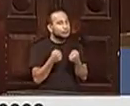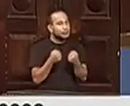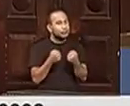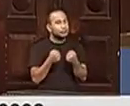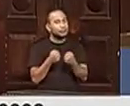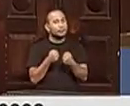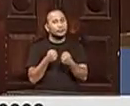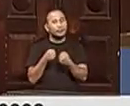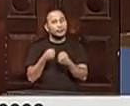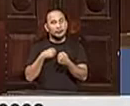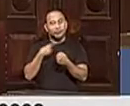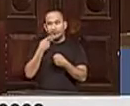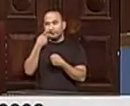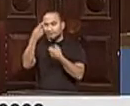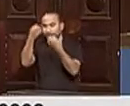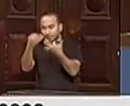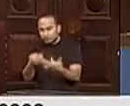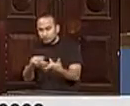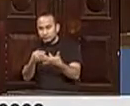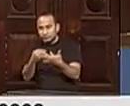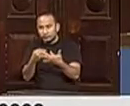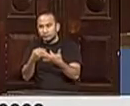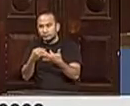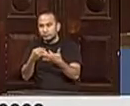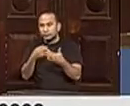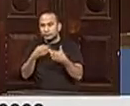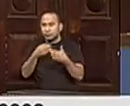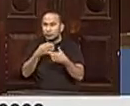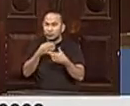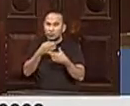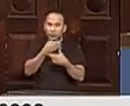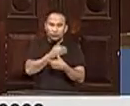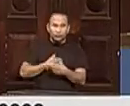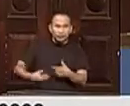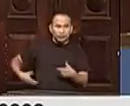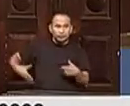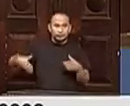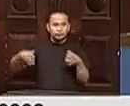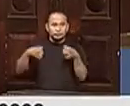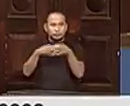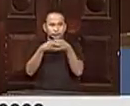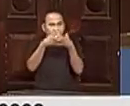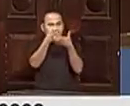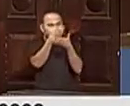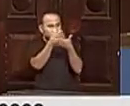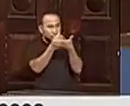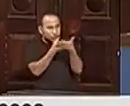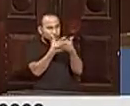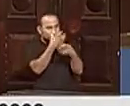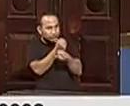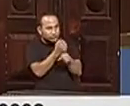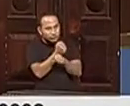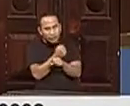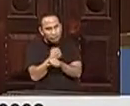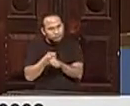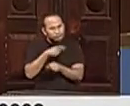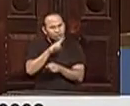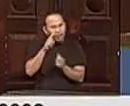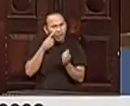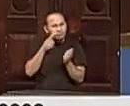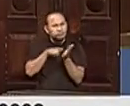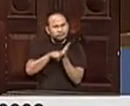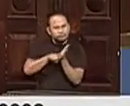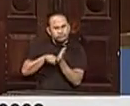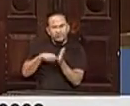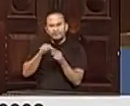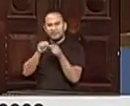poder estabelecida entre o governo, o parlamento e o Tribunal de Contas, que é feito para este parlamento não fiscalizar o governo, que é feito para